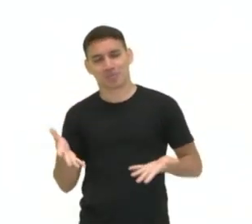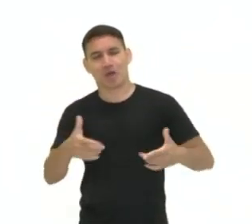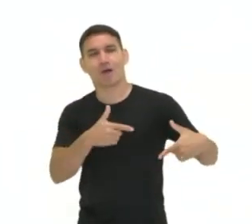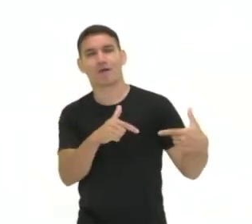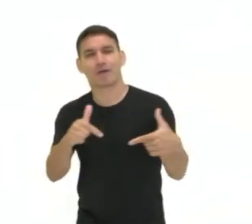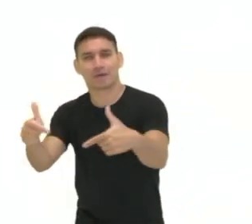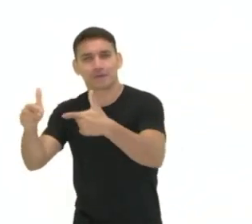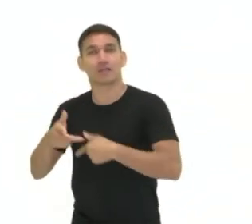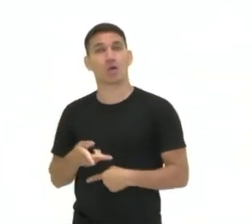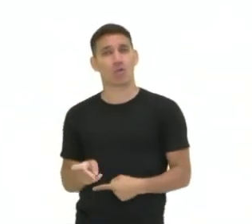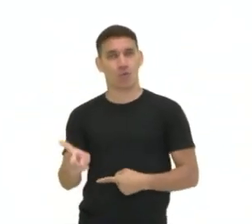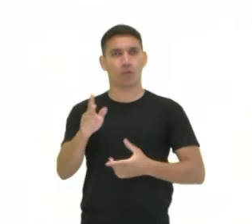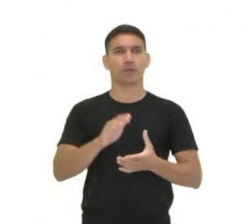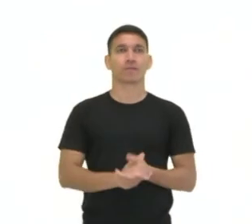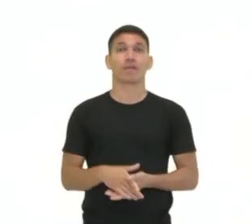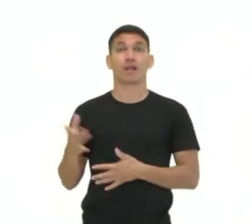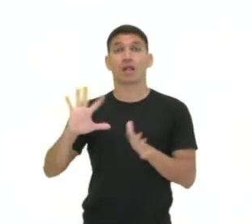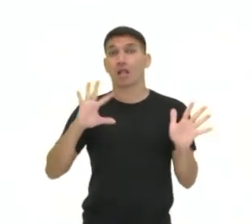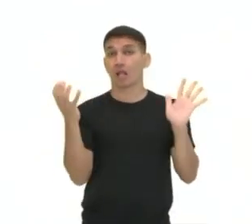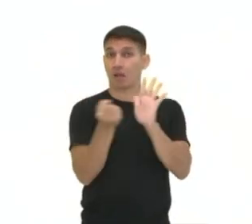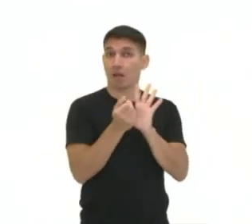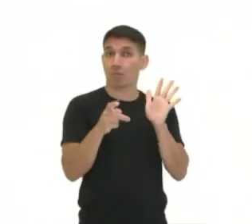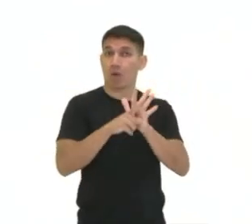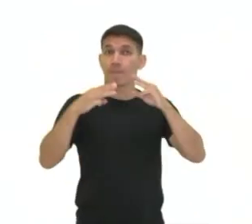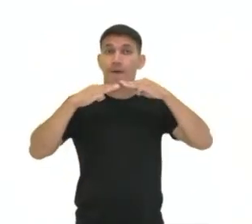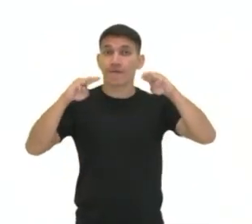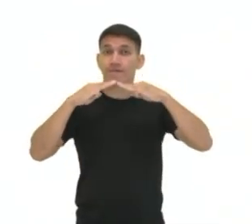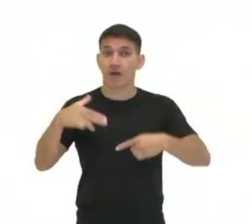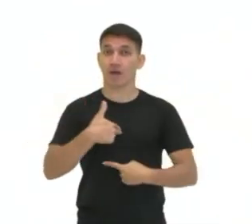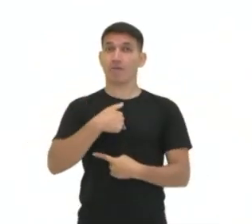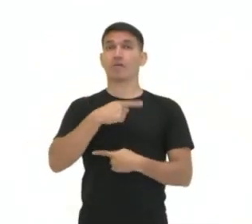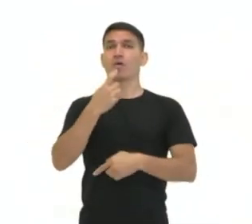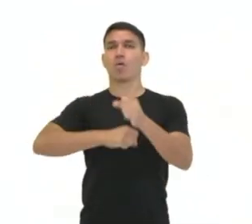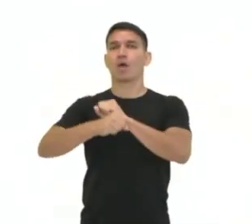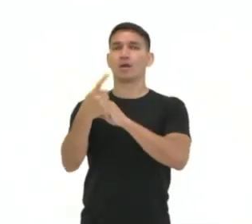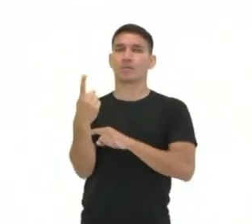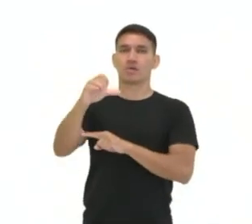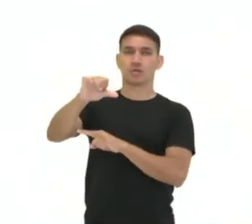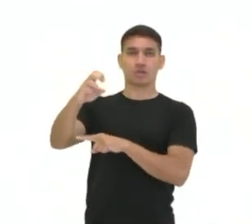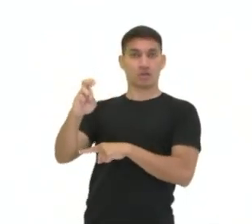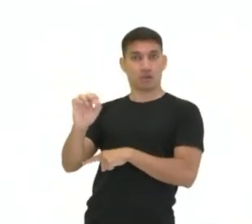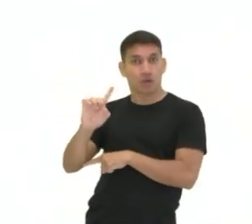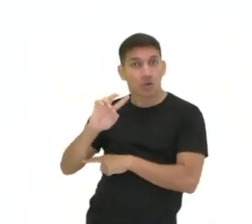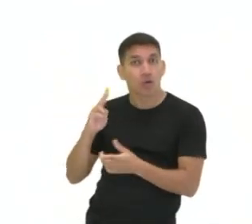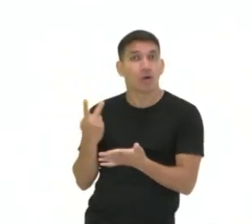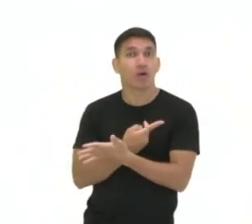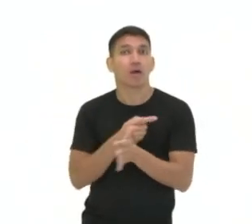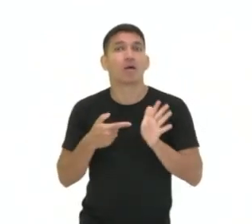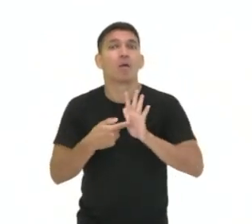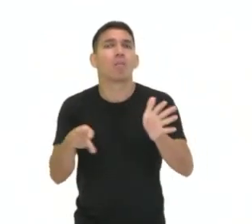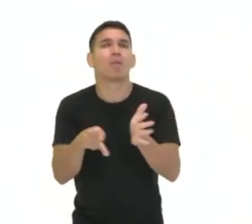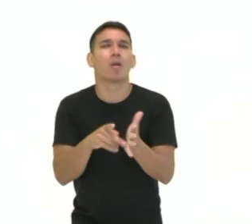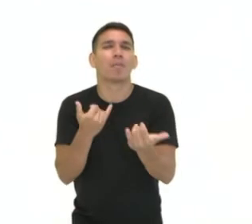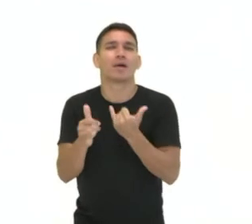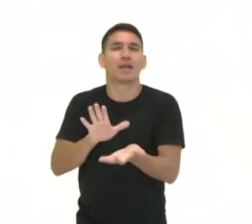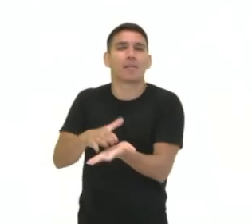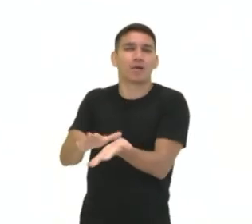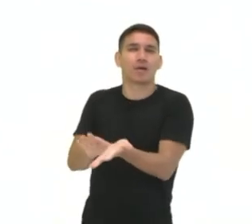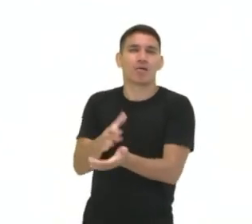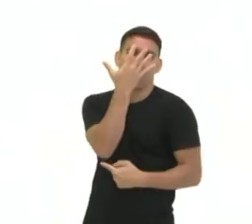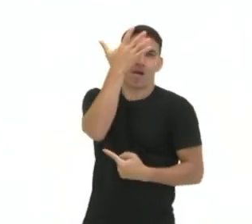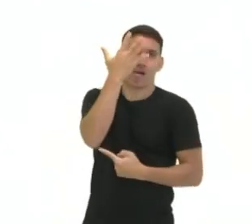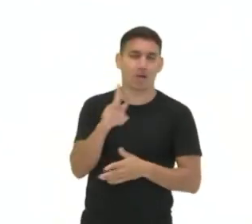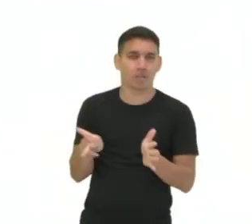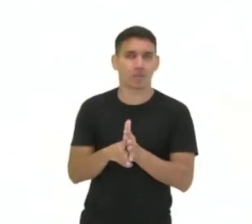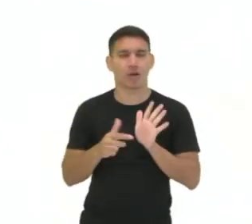ela continua. A marca da campanha de Vargas, em 1950, foi seu jingle de campanha, que era uma marchinha de carnaval chamado O Retrato